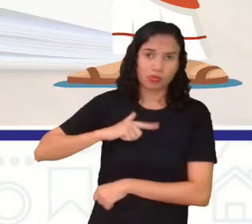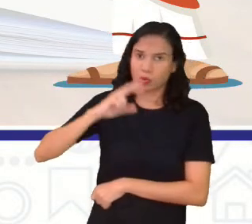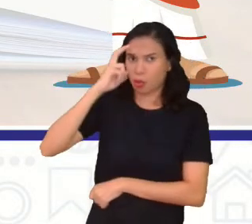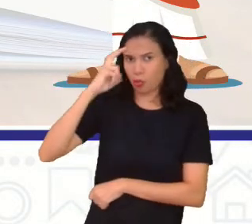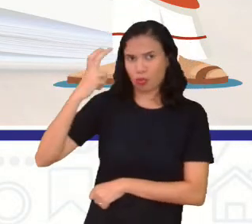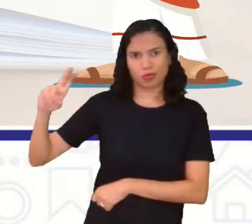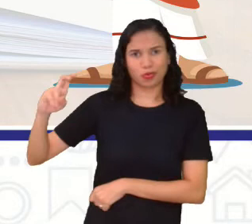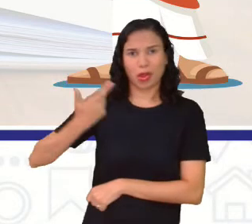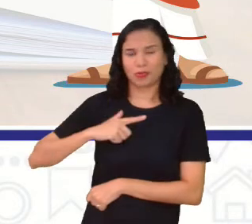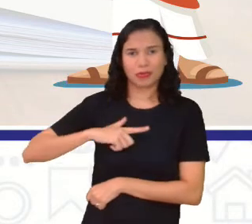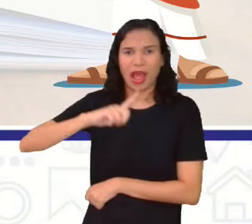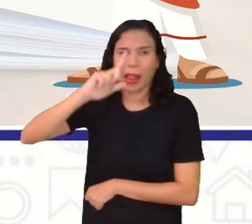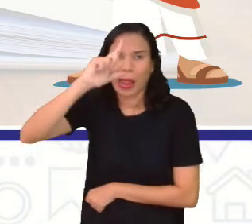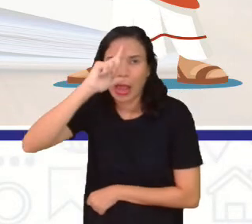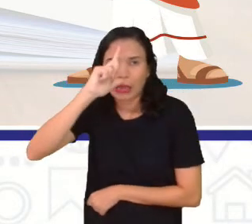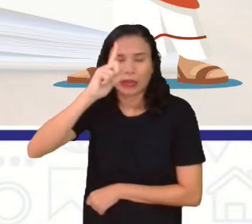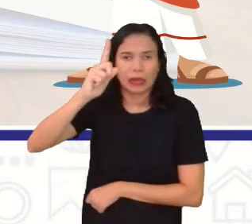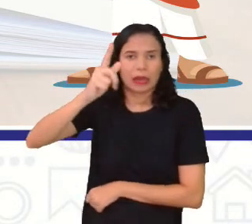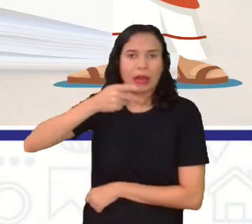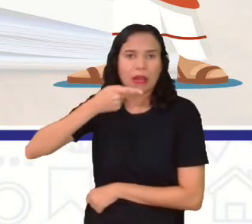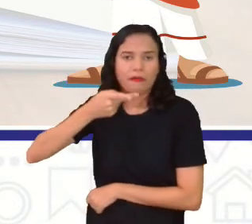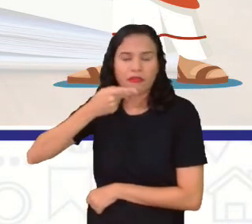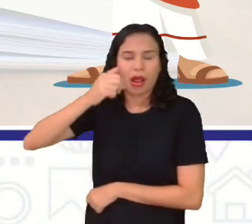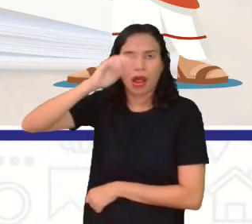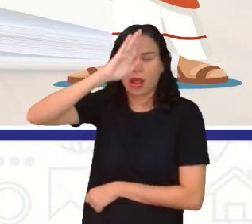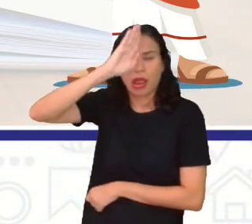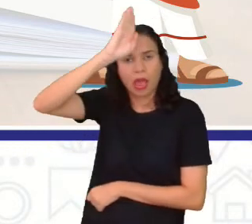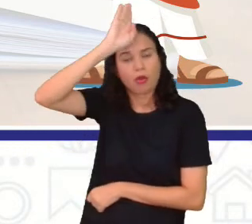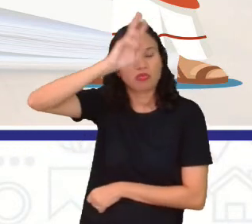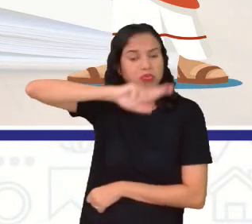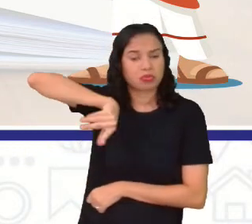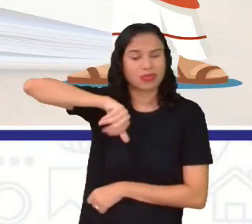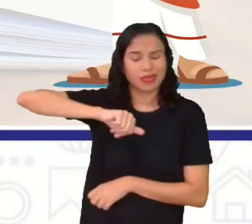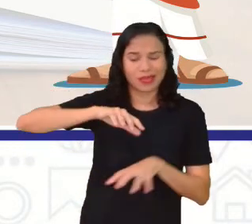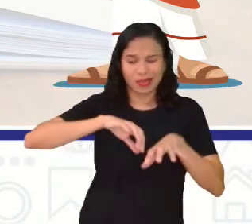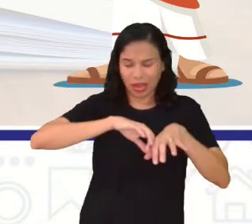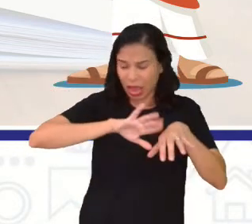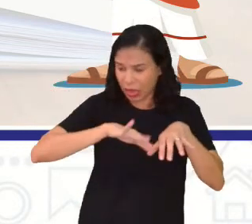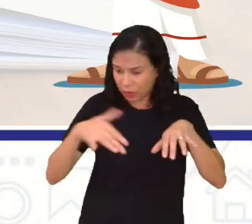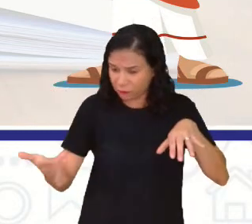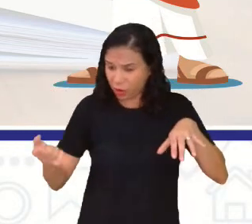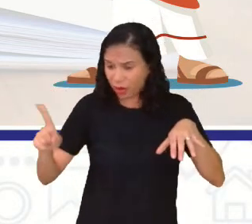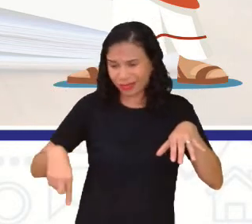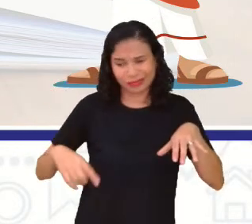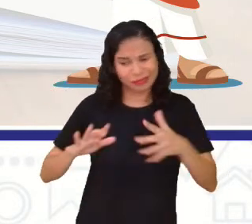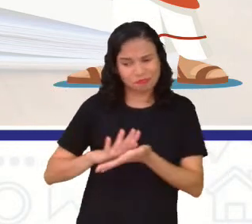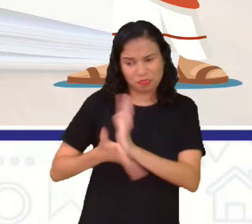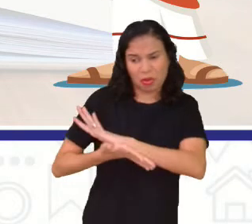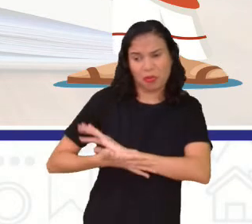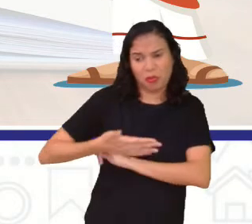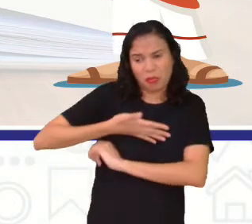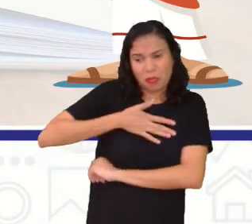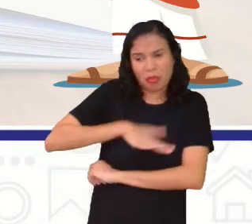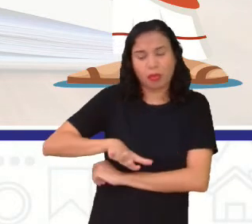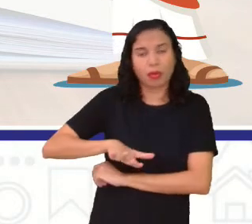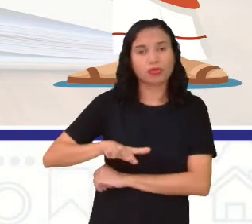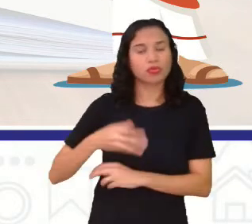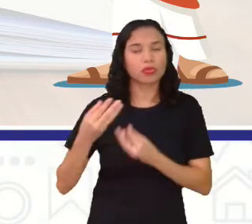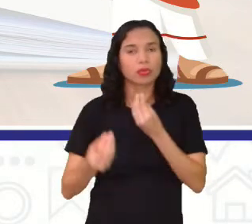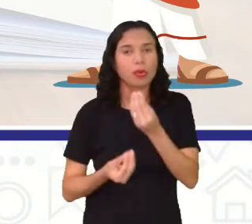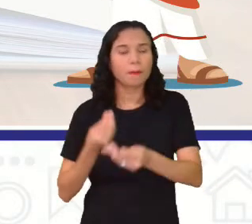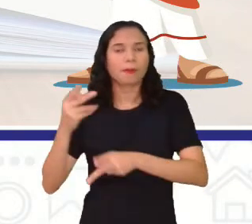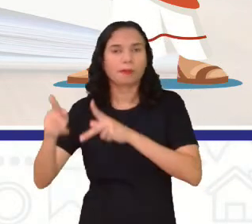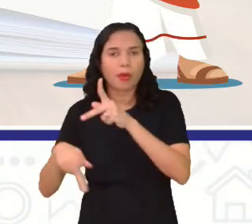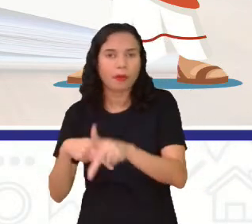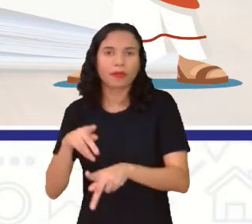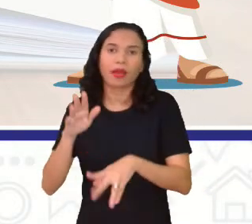grego e não faziam parte do Império Romano. Então, era uma visão preconceituosa, né, que eles tinham com relação a outros povos que às